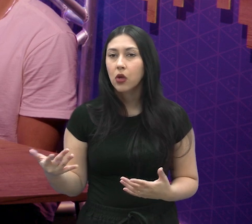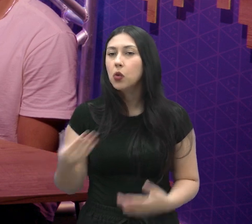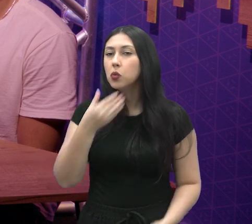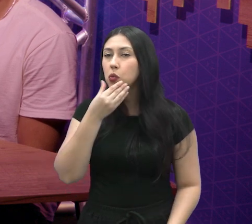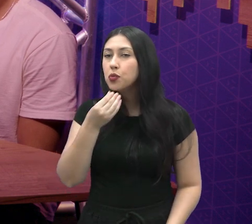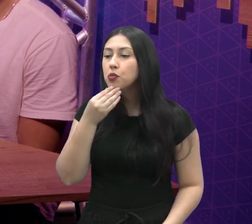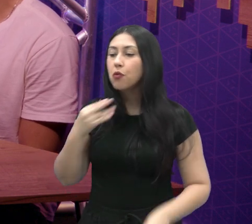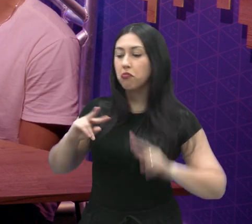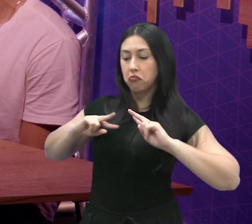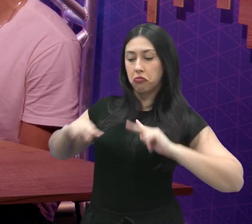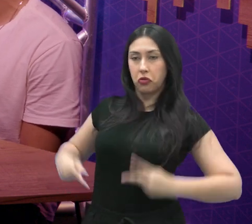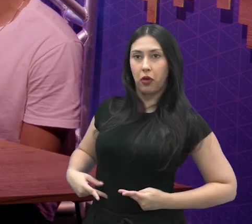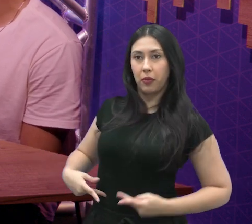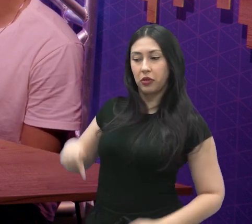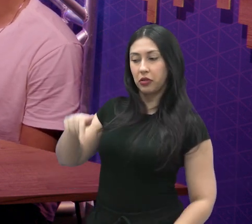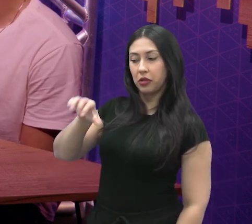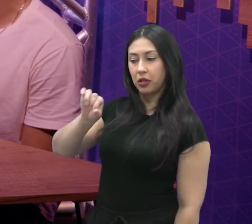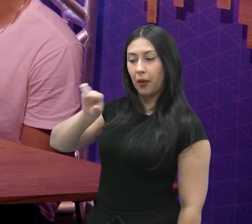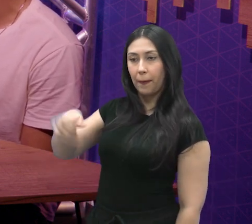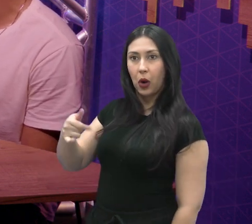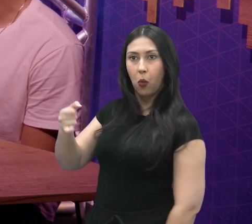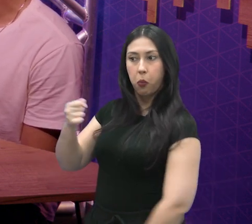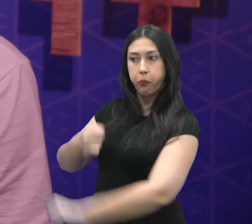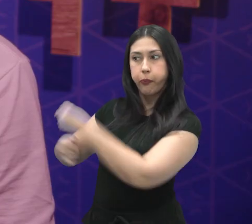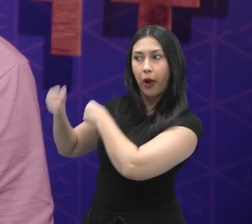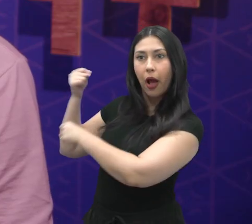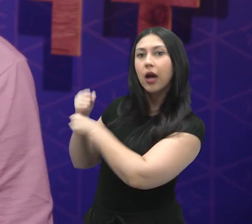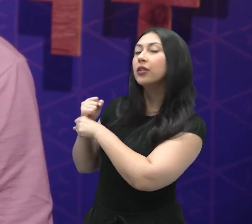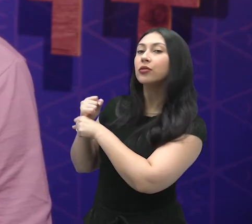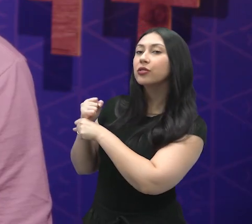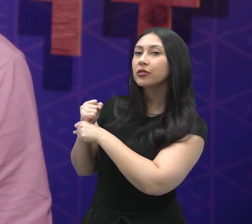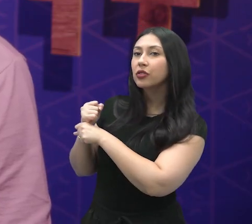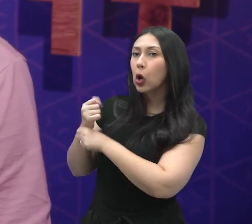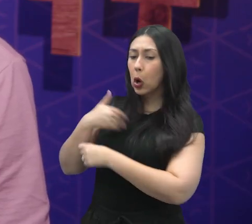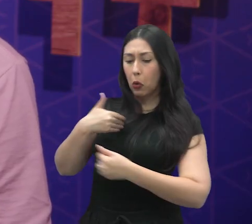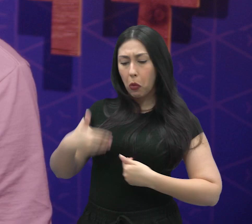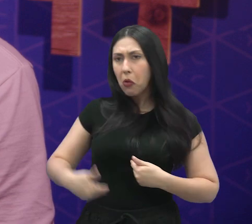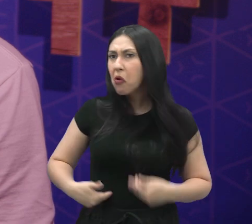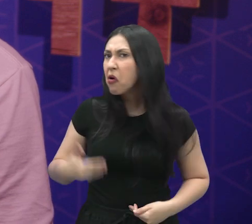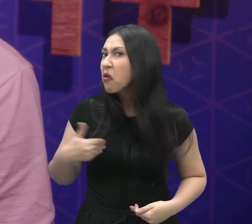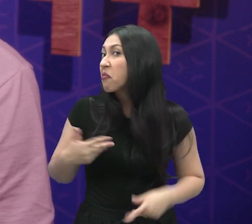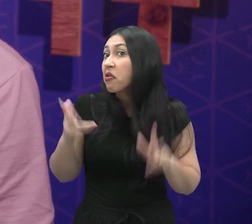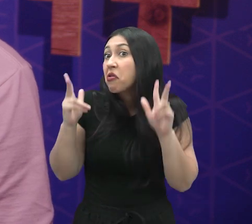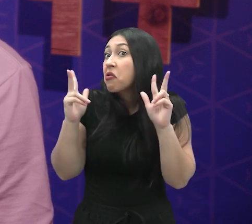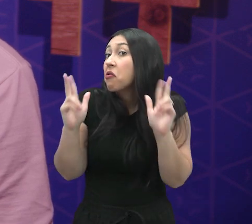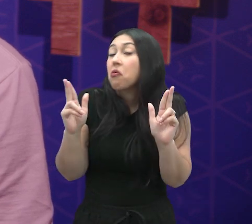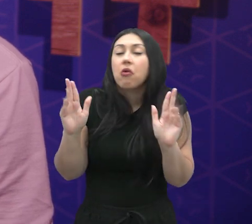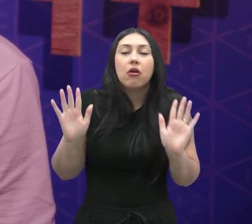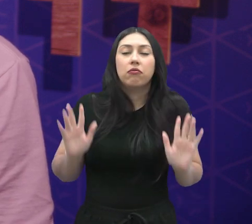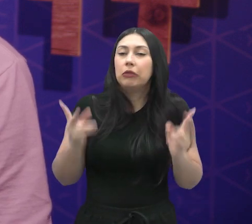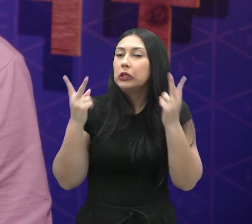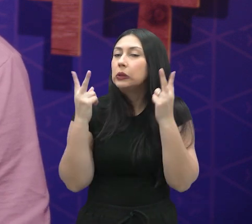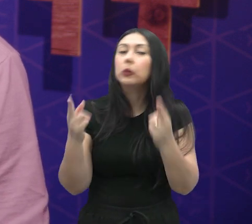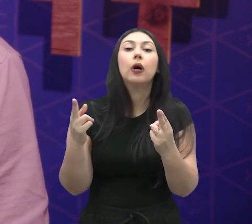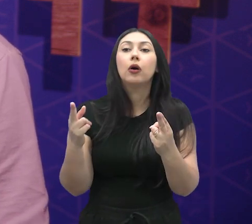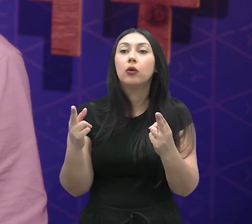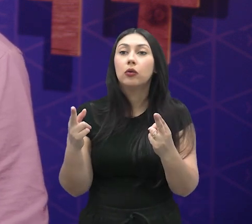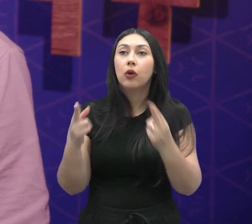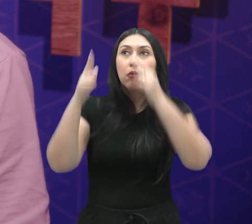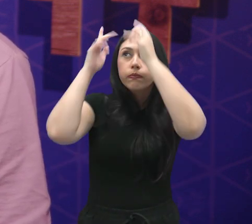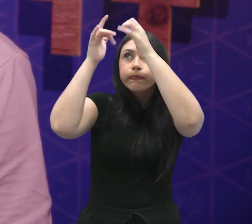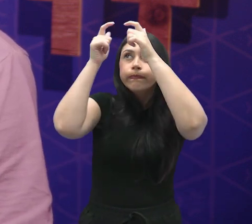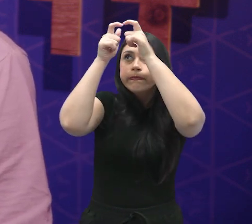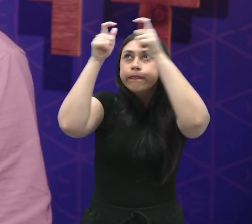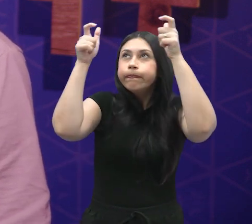esses Homo sapiens de 70 mil anos atrás, eles não tinham nada de diferente do que a gente tem hoje. Tipo assim,